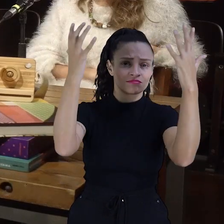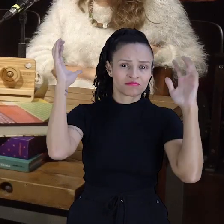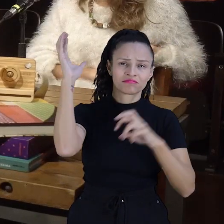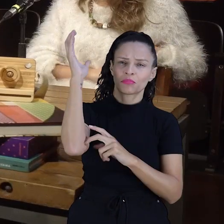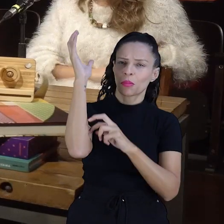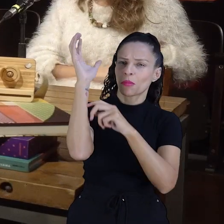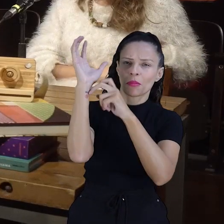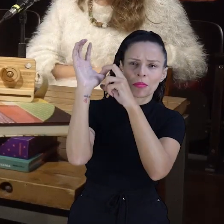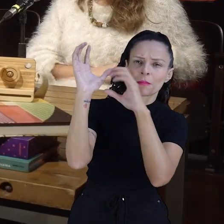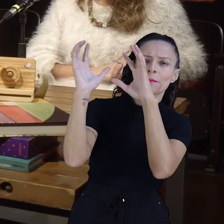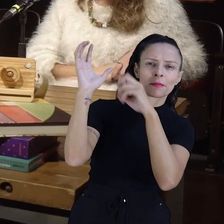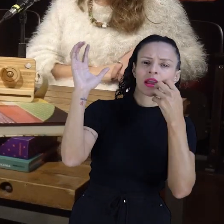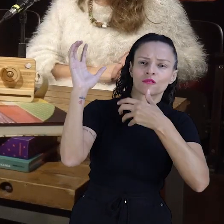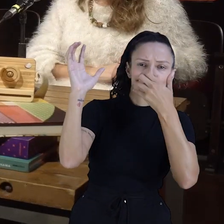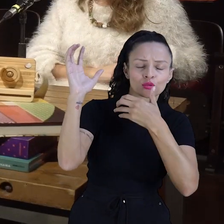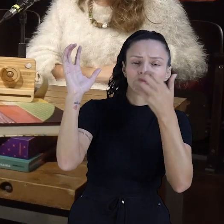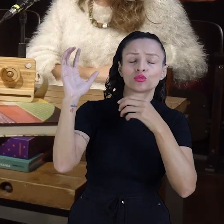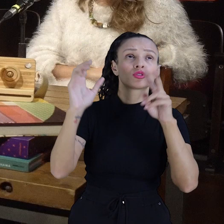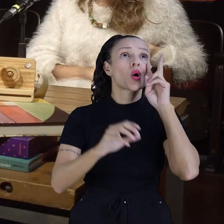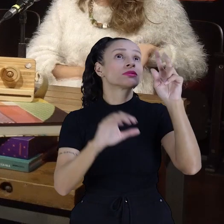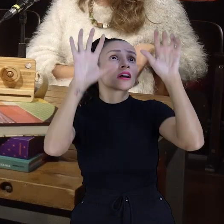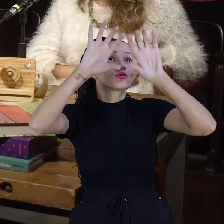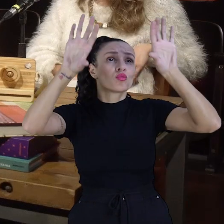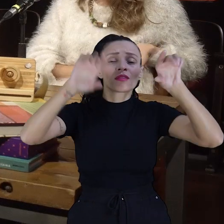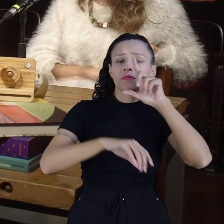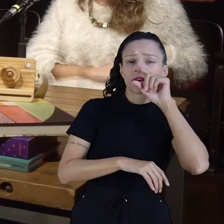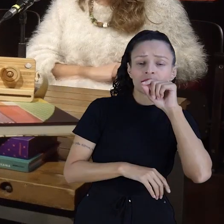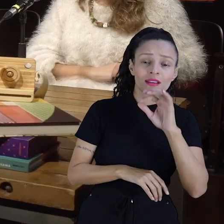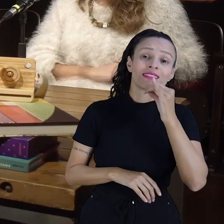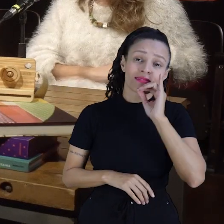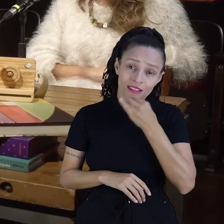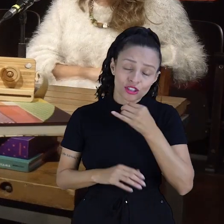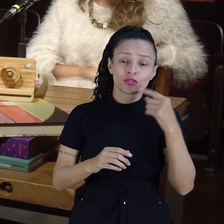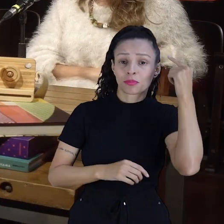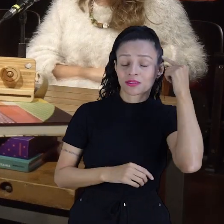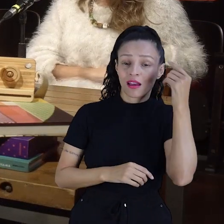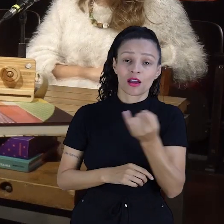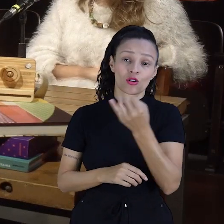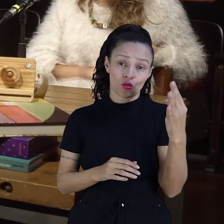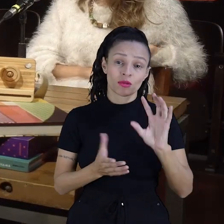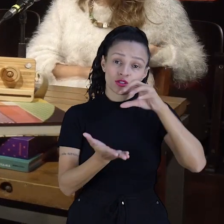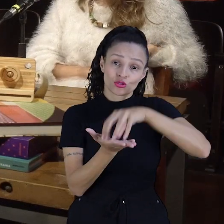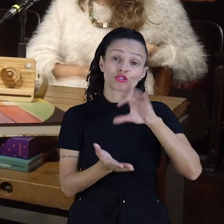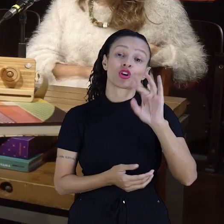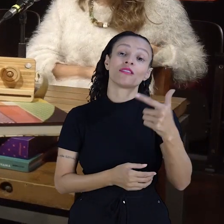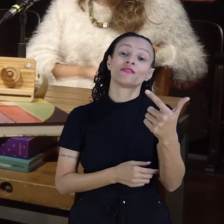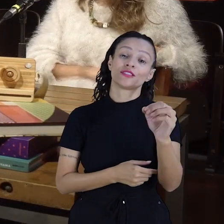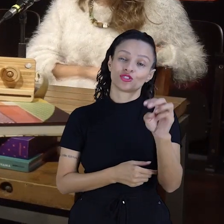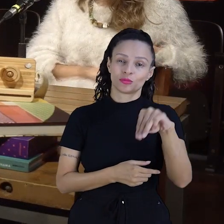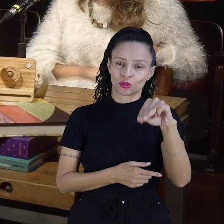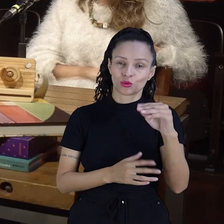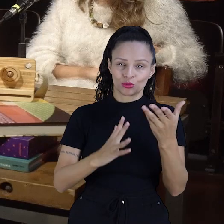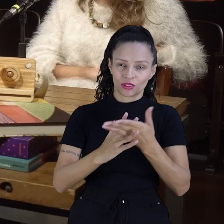em árvore, sei lá, catar uma fruta, observar nuvem, passarinho. Triste pensar que algumas instituições é só 20